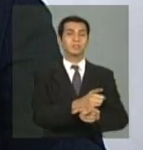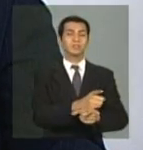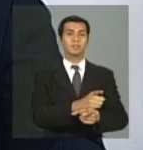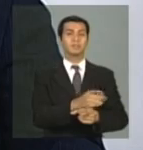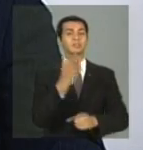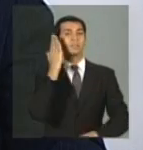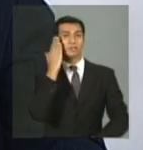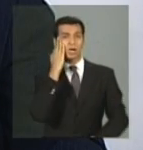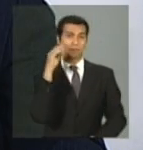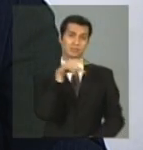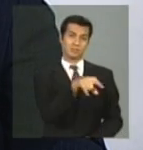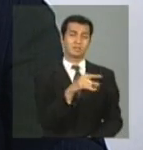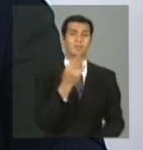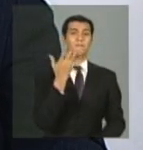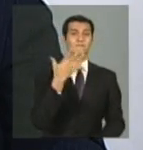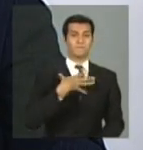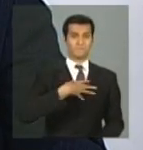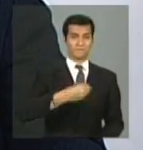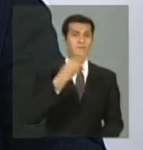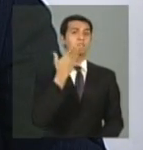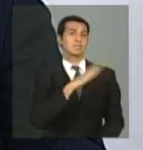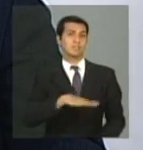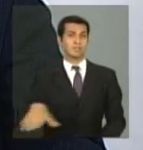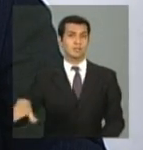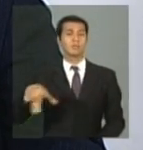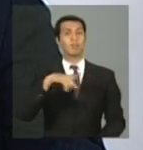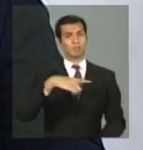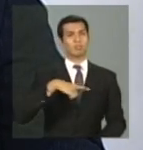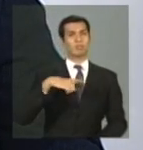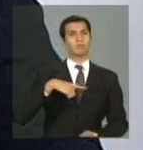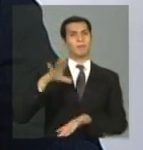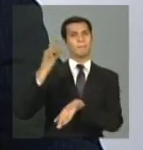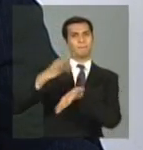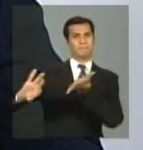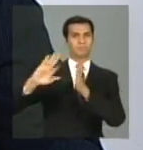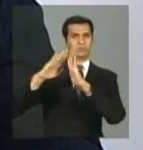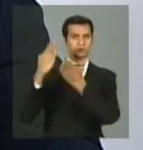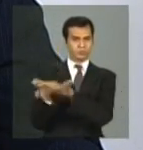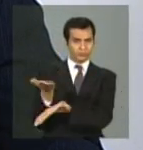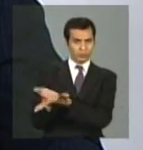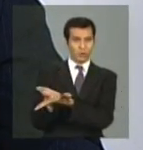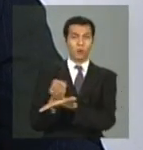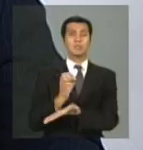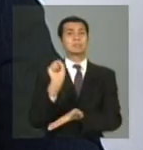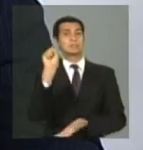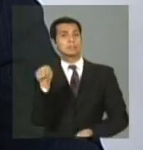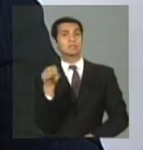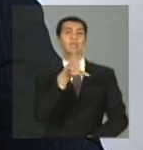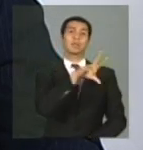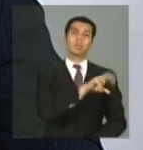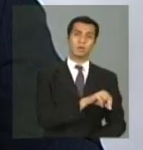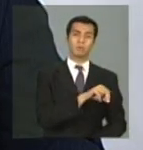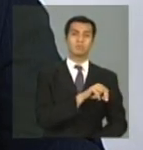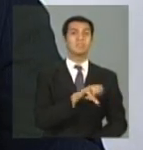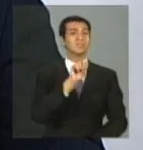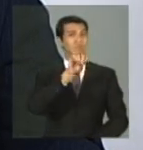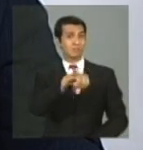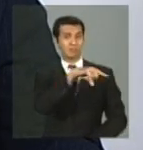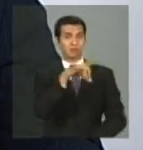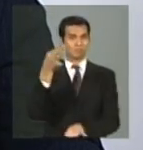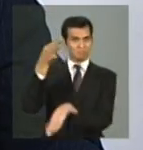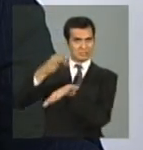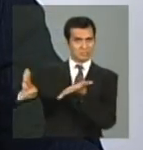a criança está matriculada em escola ou se não está matriculada em escola. Se tiver matriculado em escola, é uma questão